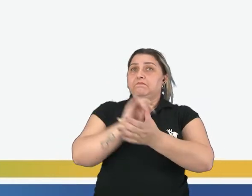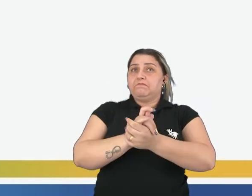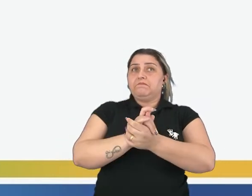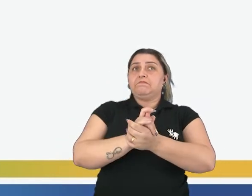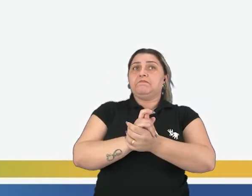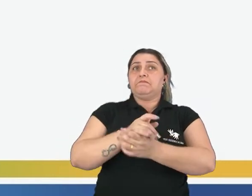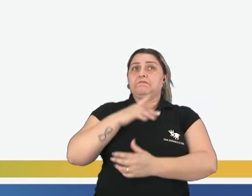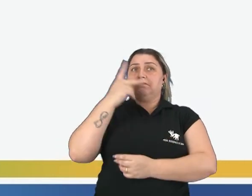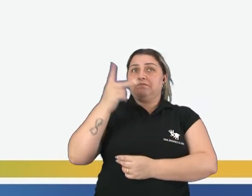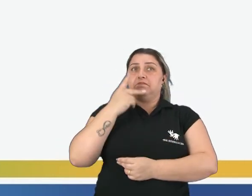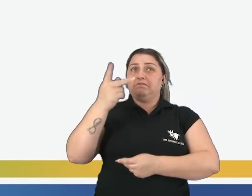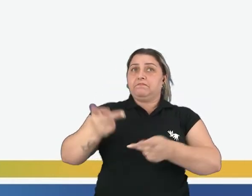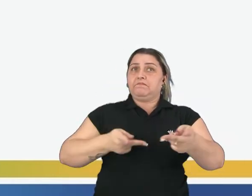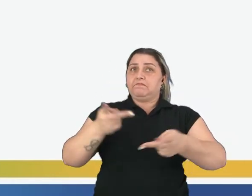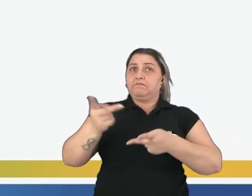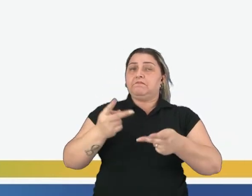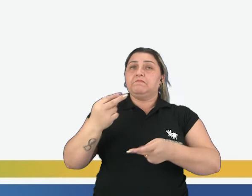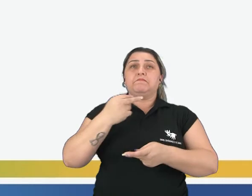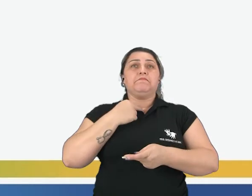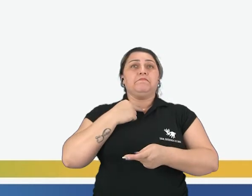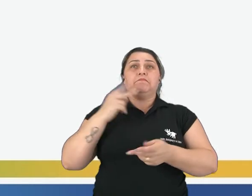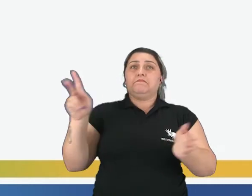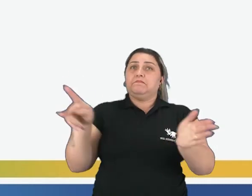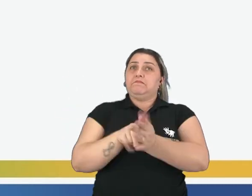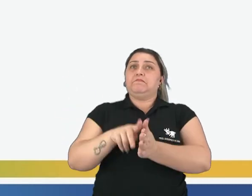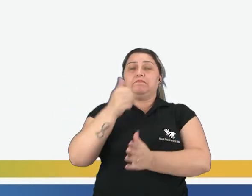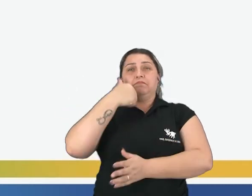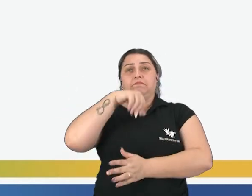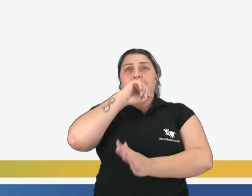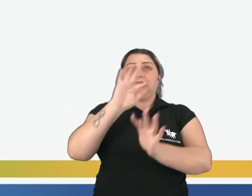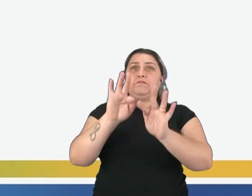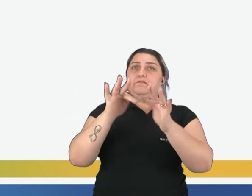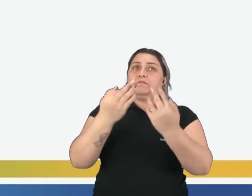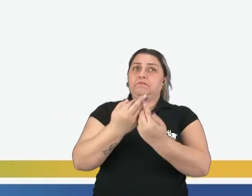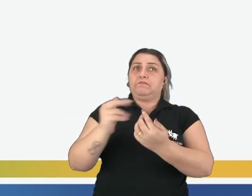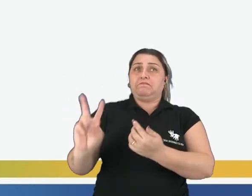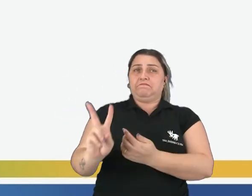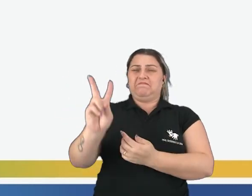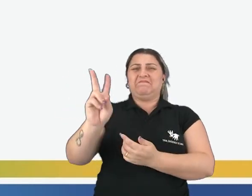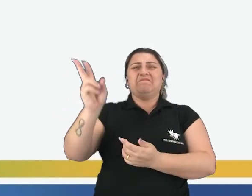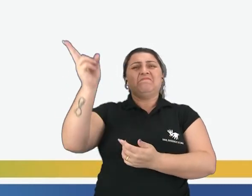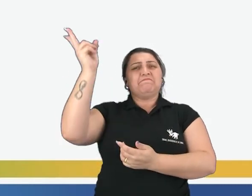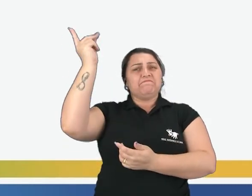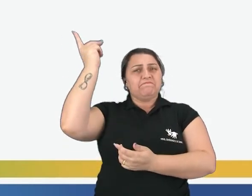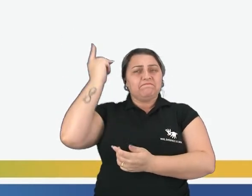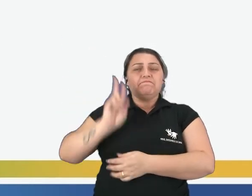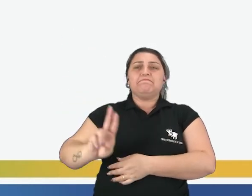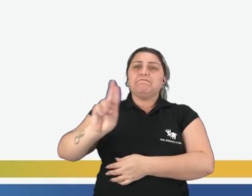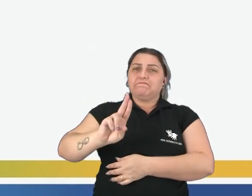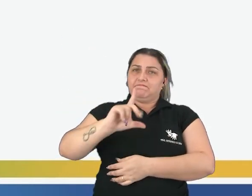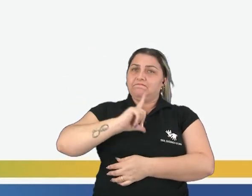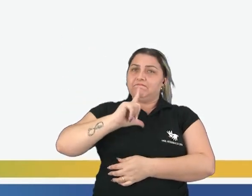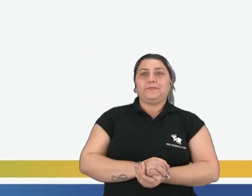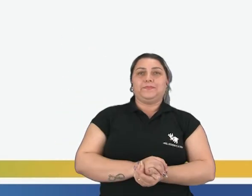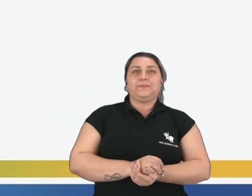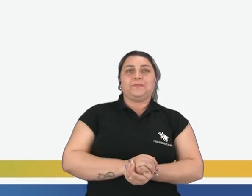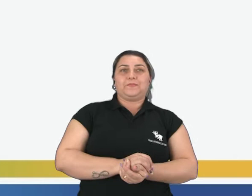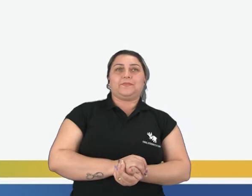pois meu marido dizia que o programa não era apropriado para mãe de família. Valores daquela